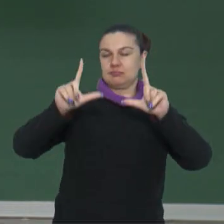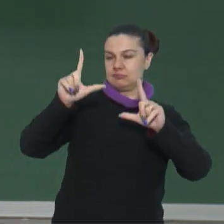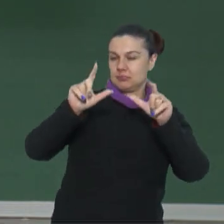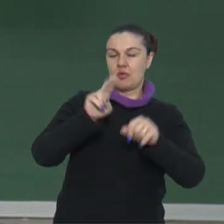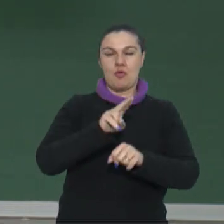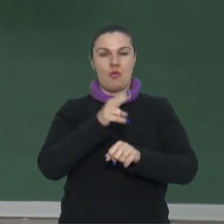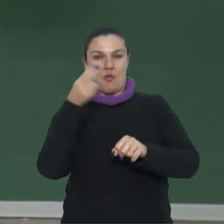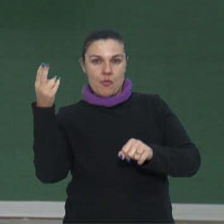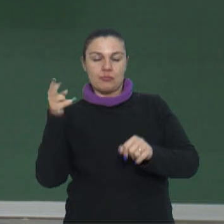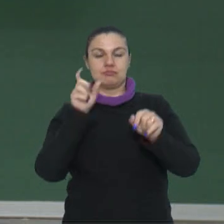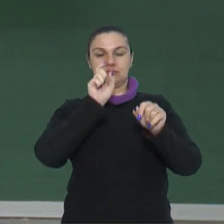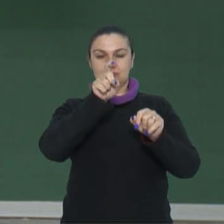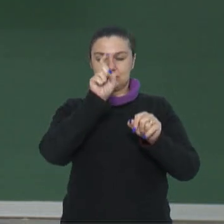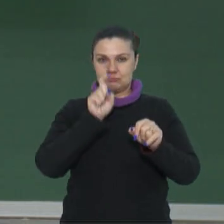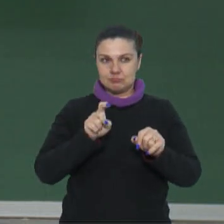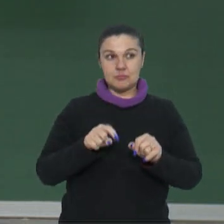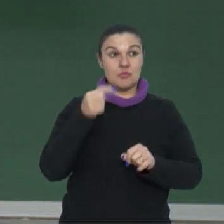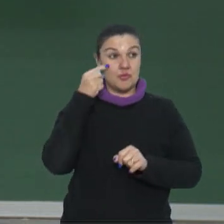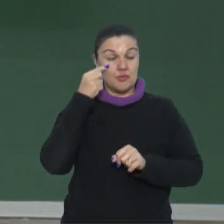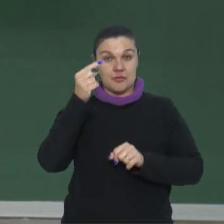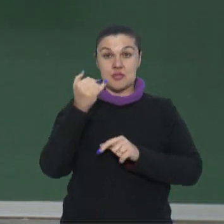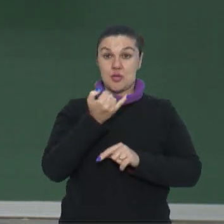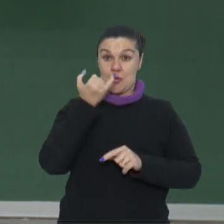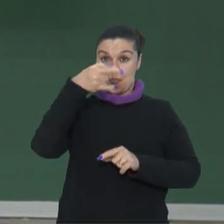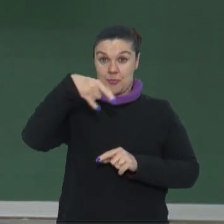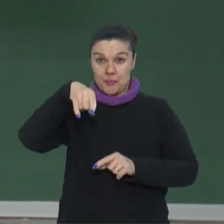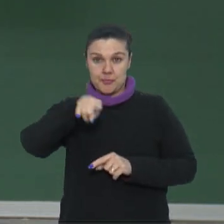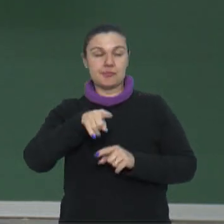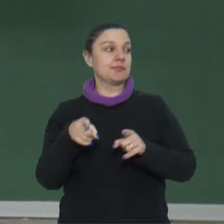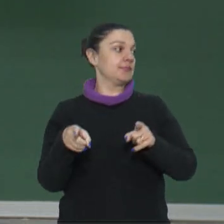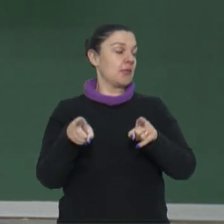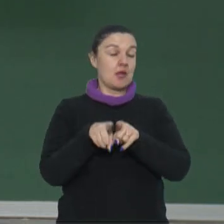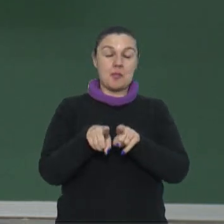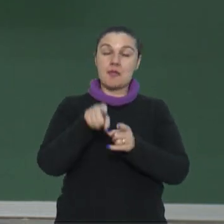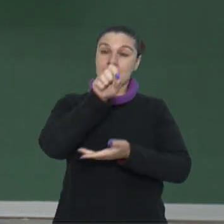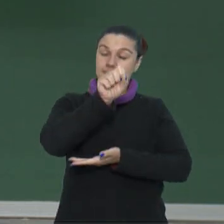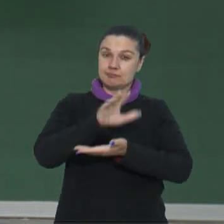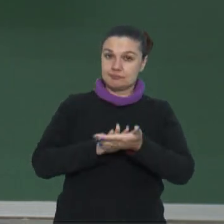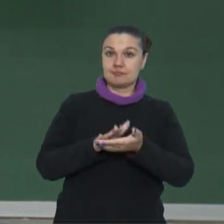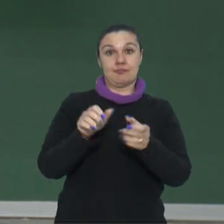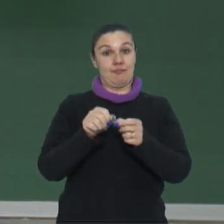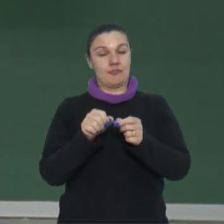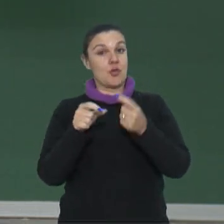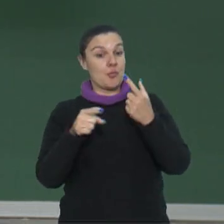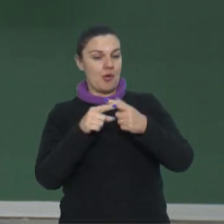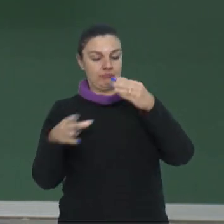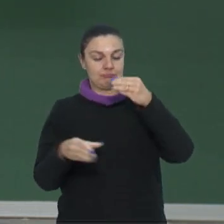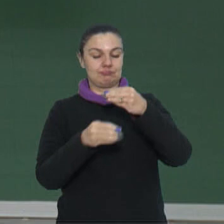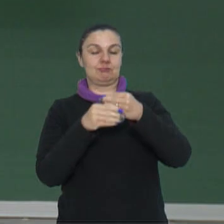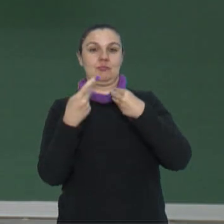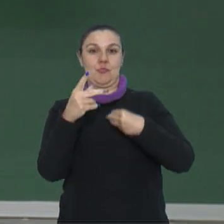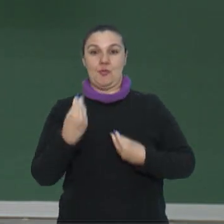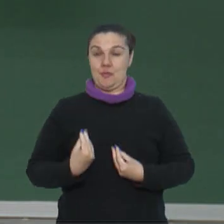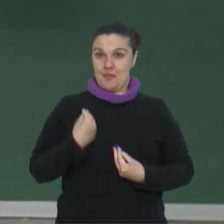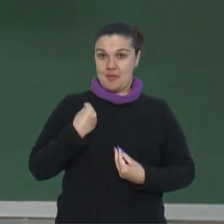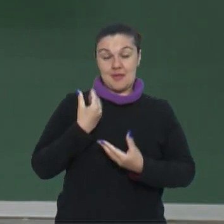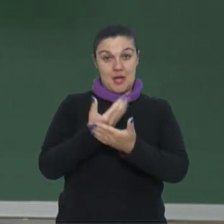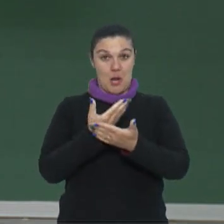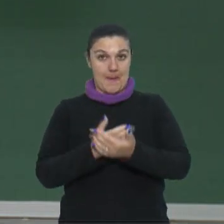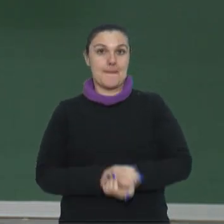televisão, ou seja pelos links, assistam às aulas, é muito importante. Como também fazer a atividade, porque é ela quem vai computar a presença da sua